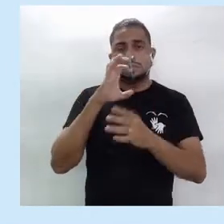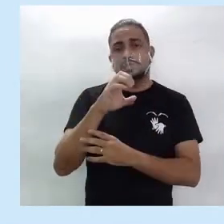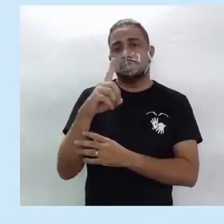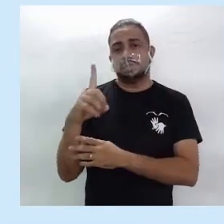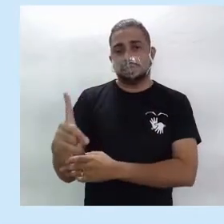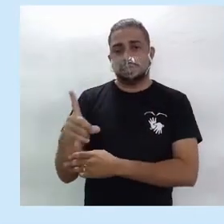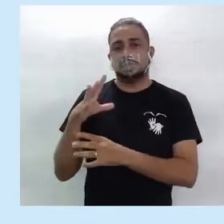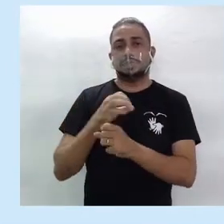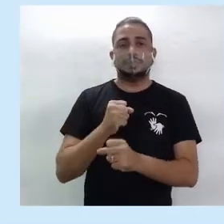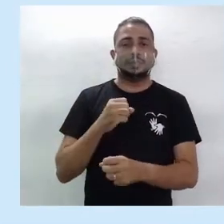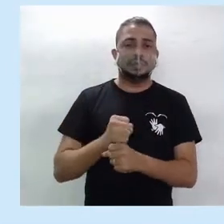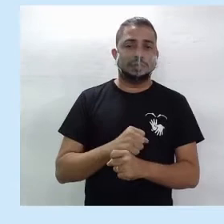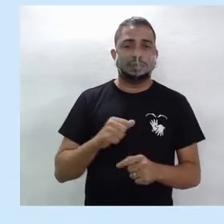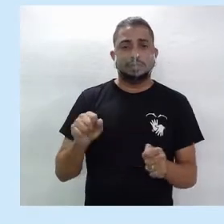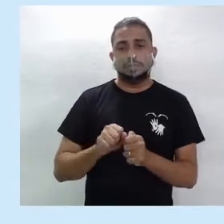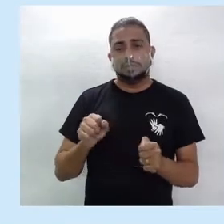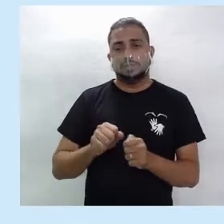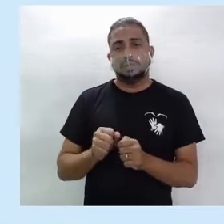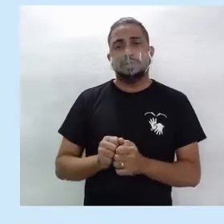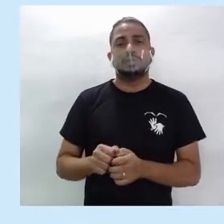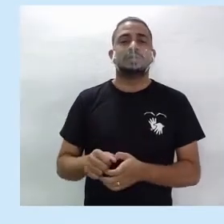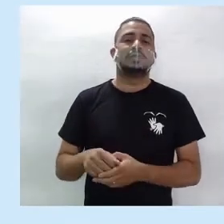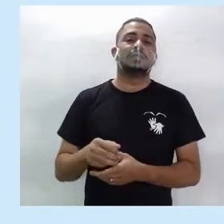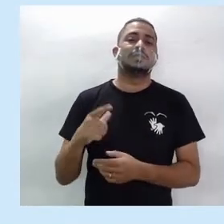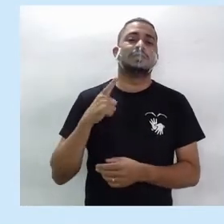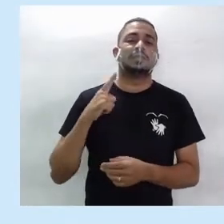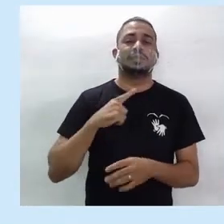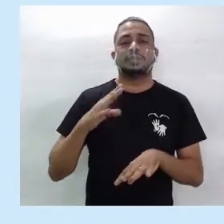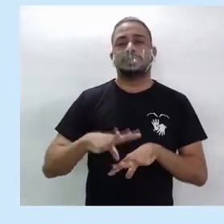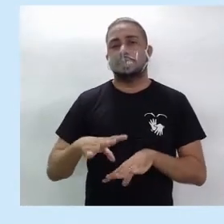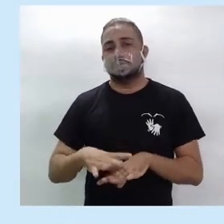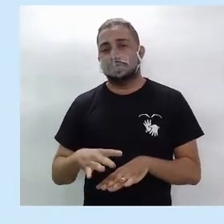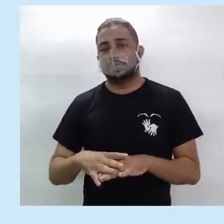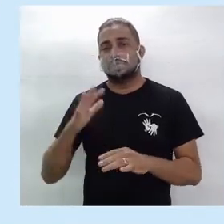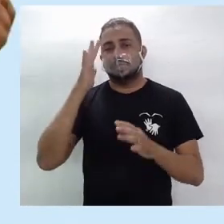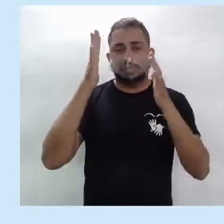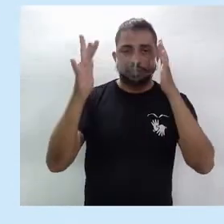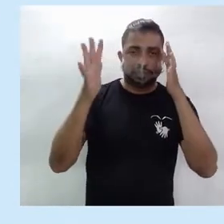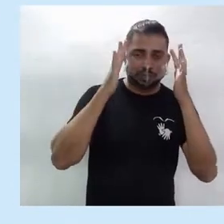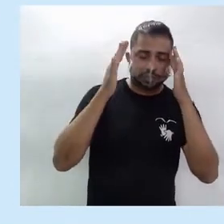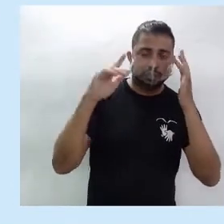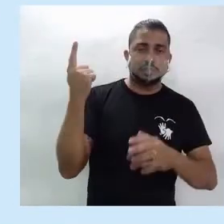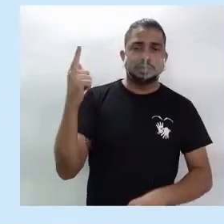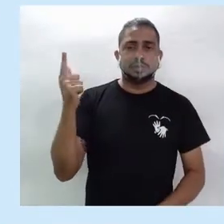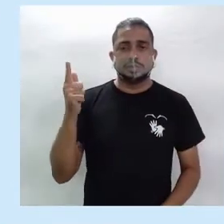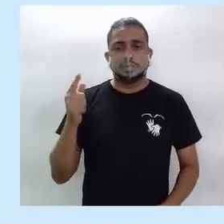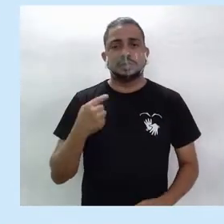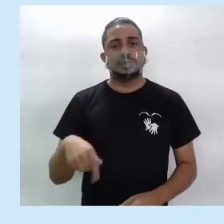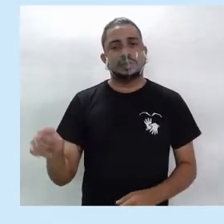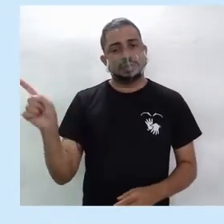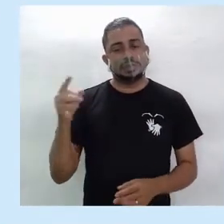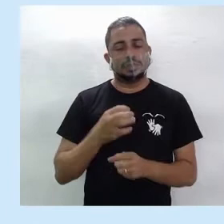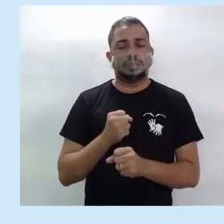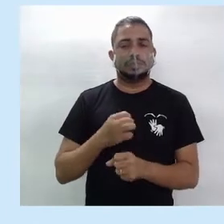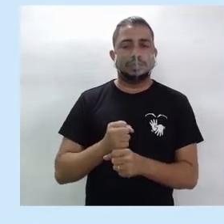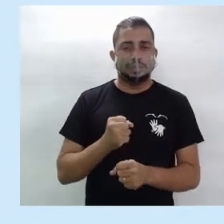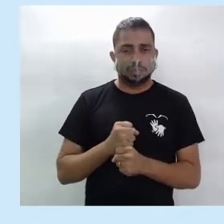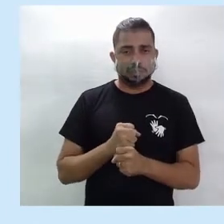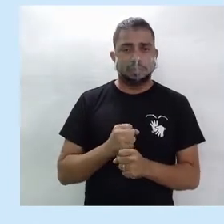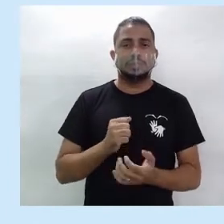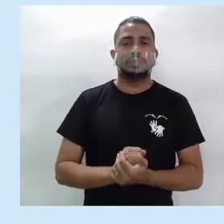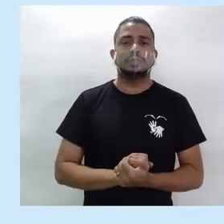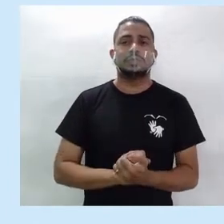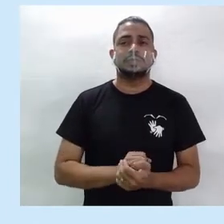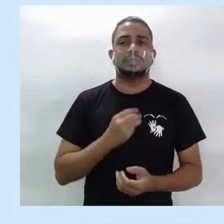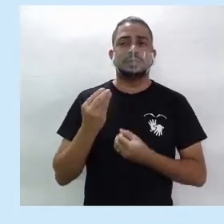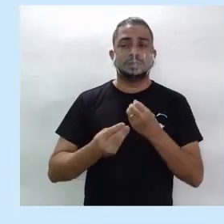os cálculos eram feitos manualmente, né? Então, tinha que ter matemáticos, filósofos, geógrafos que iam lá e calculavam manualmente.